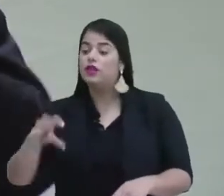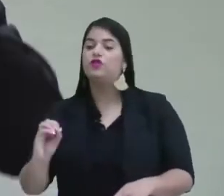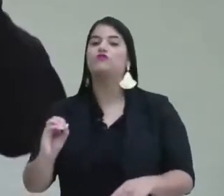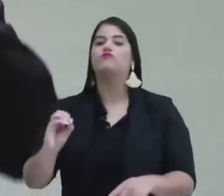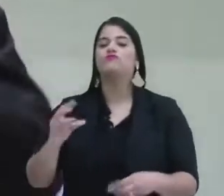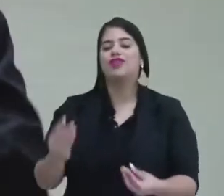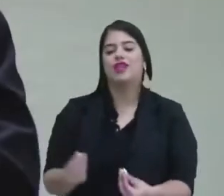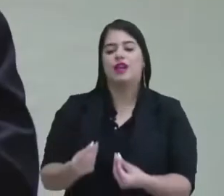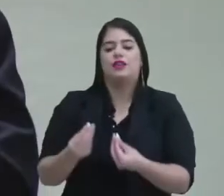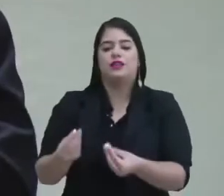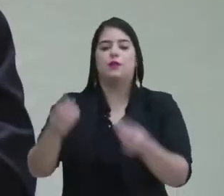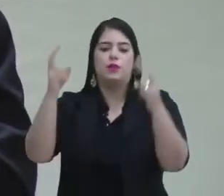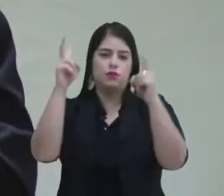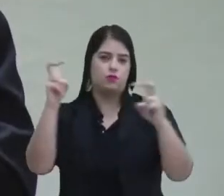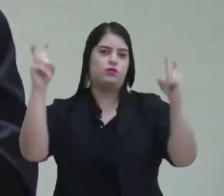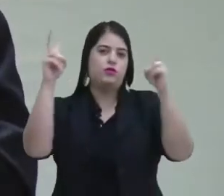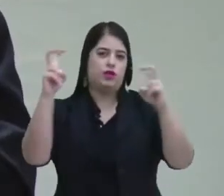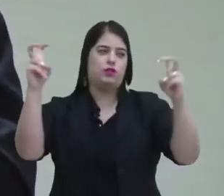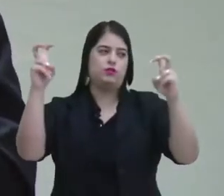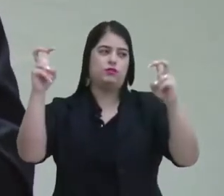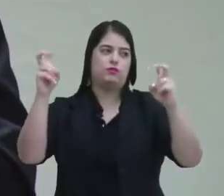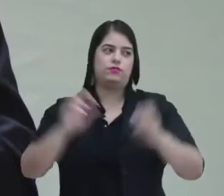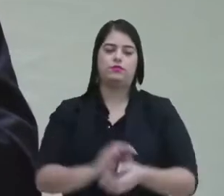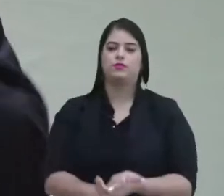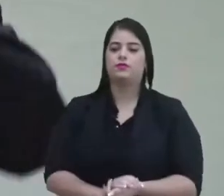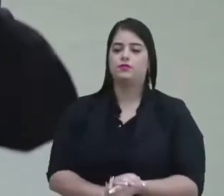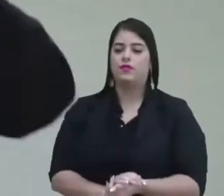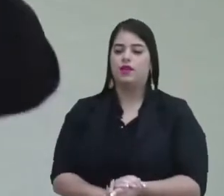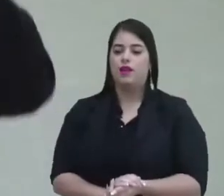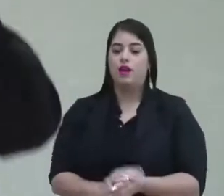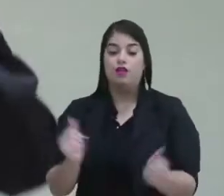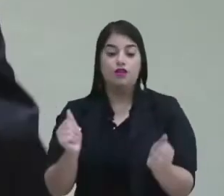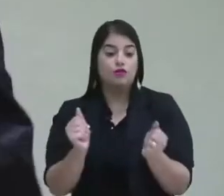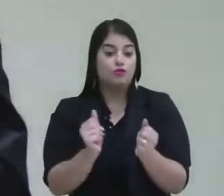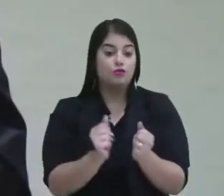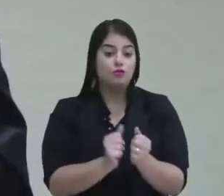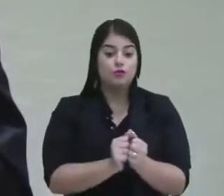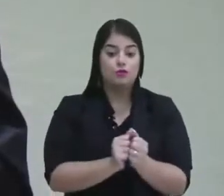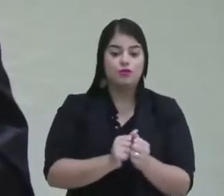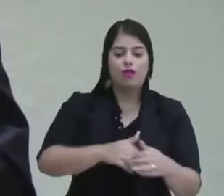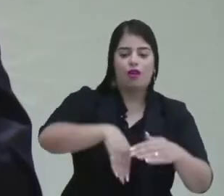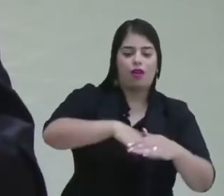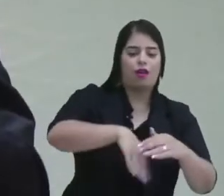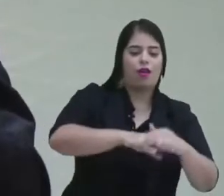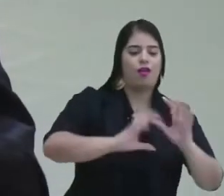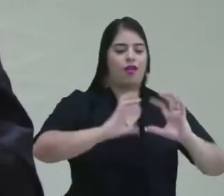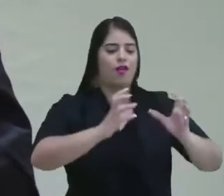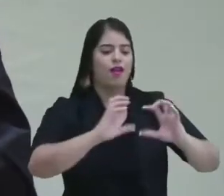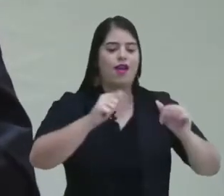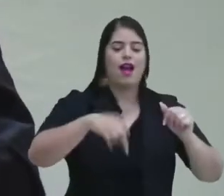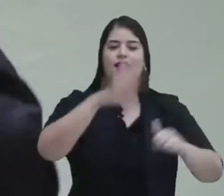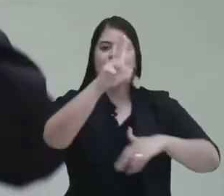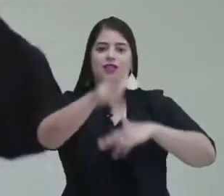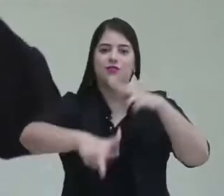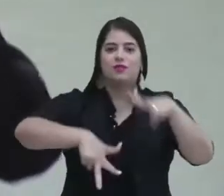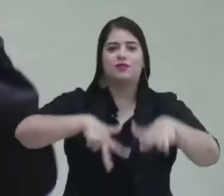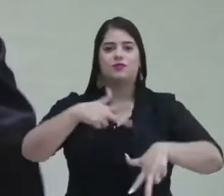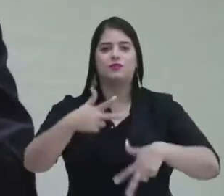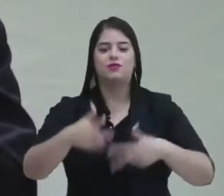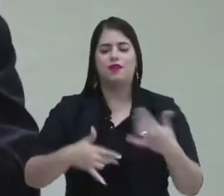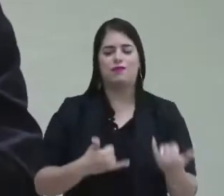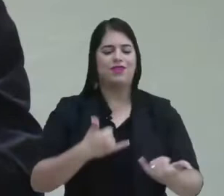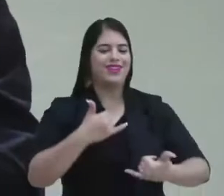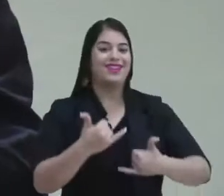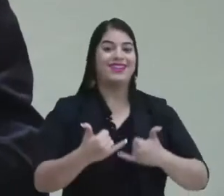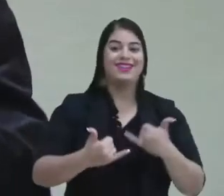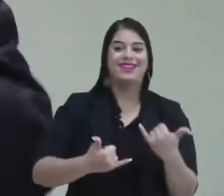né? Andávamos muito juntos, jogando bola aqui em São Bento do Una. Né?